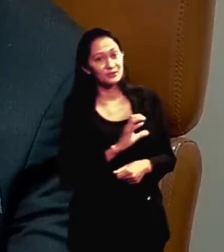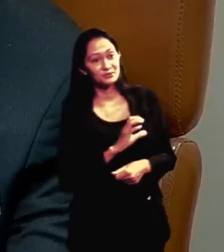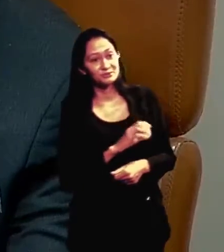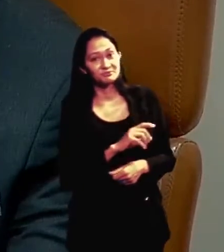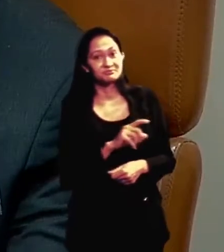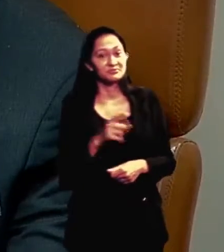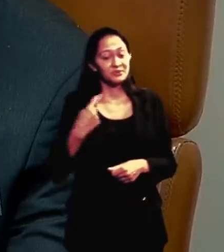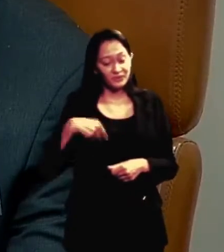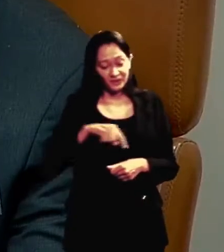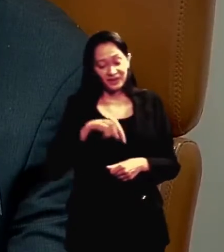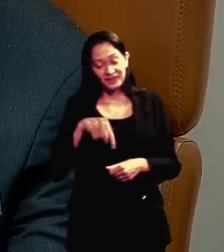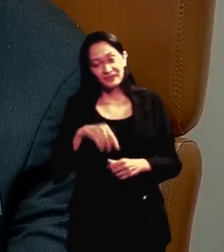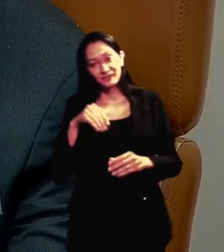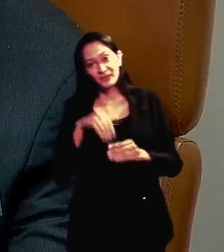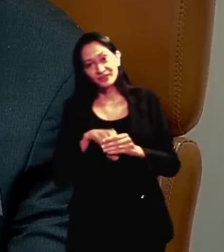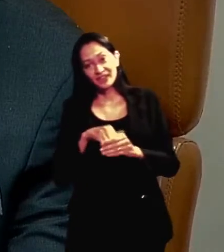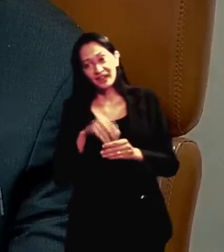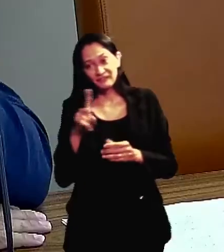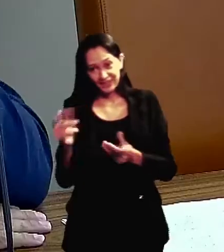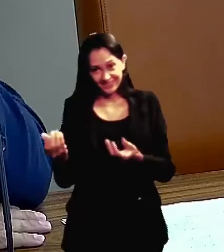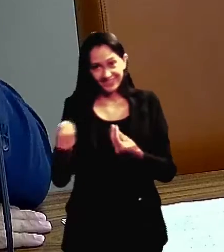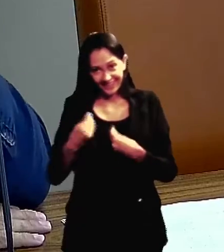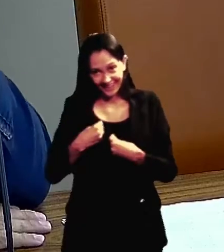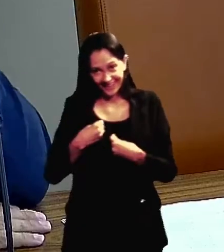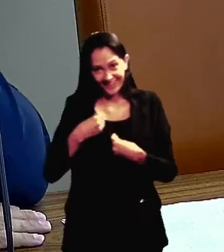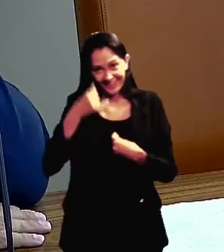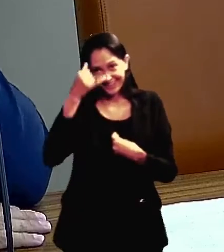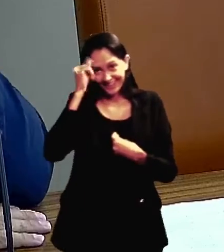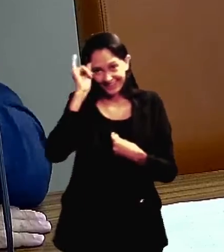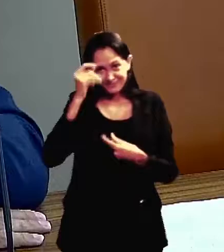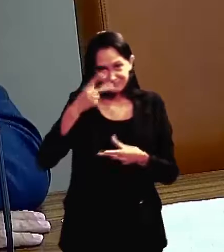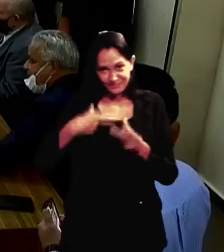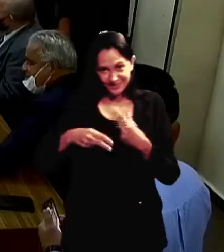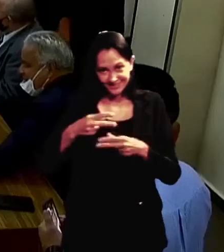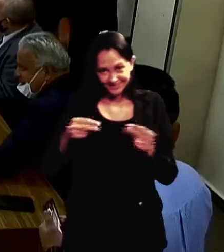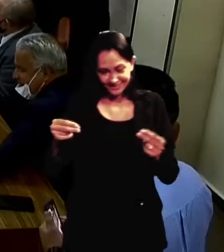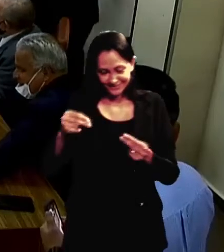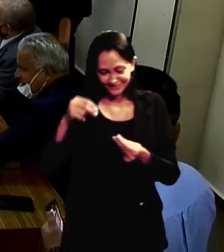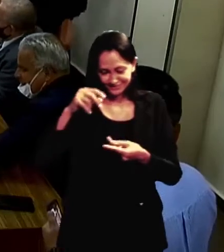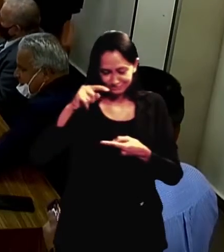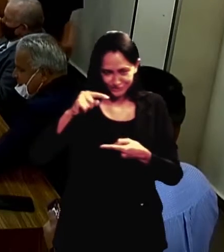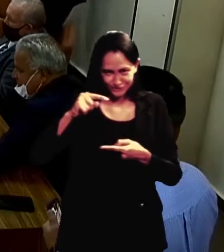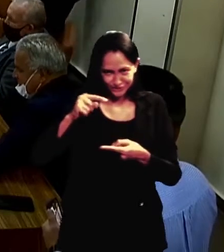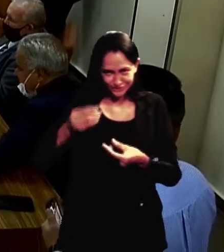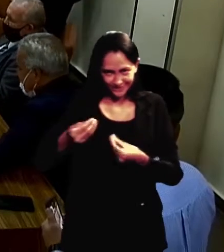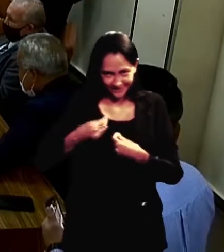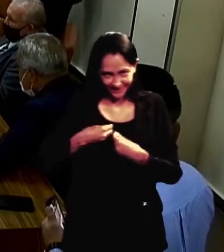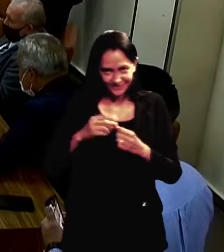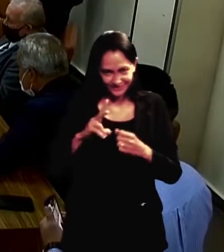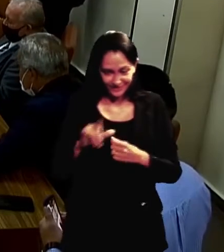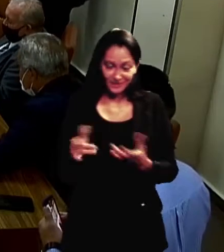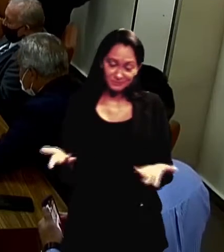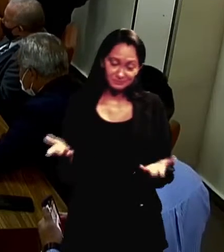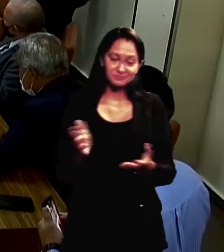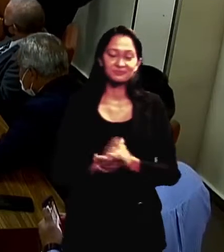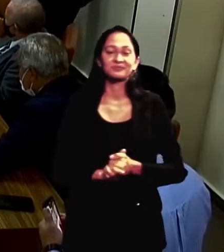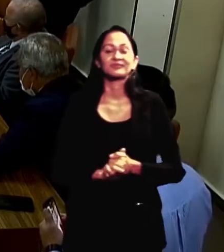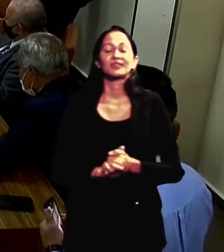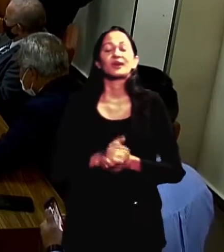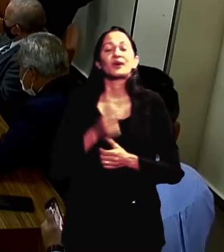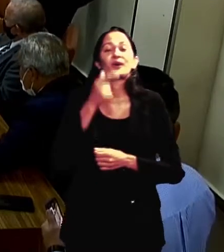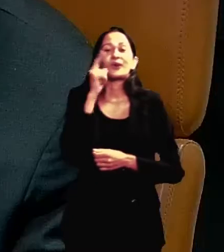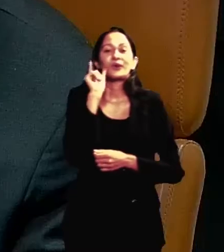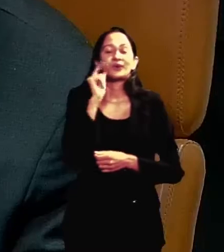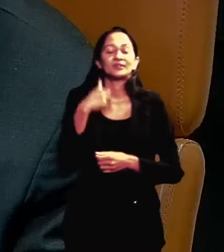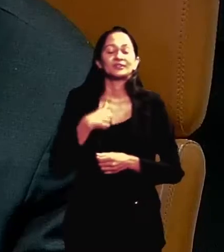vai votar é nós aqui, viu, meu amigo? Eu tô guardando o meu aqui também. Brincadeira com meu amigo. Pode dirigir o gabinete. Olha, e ontem